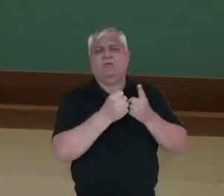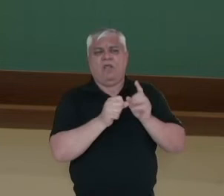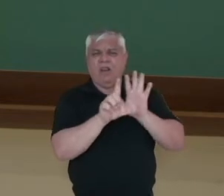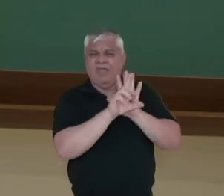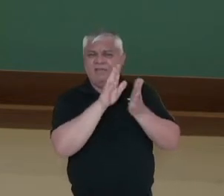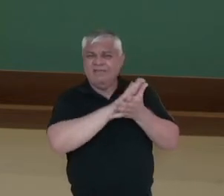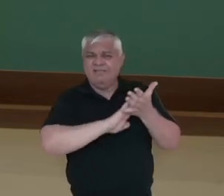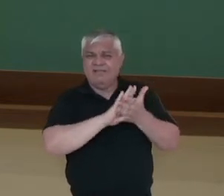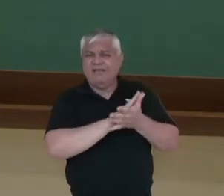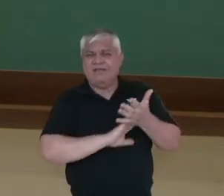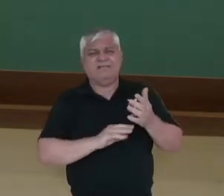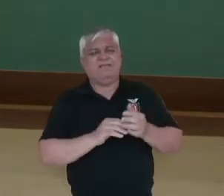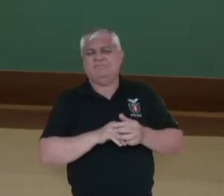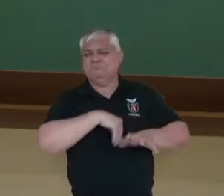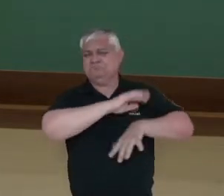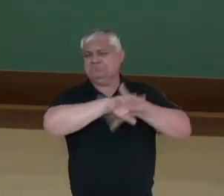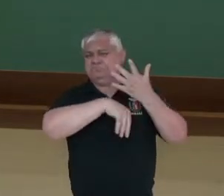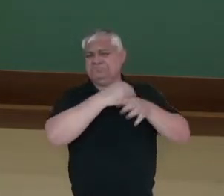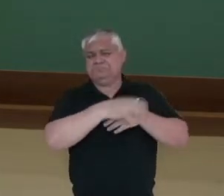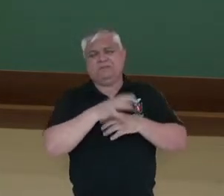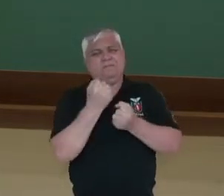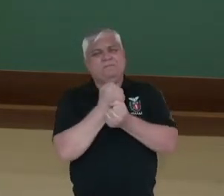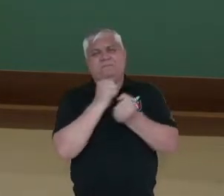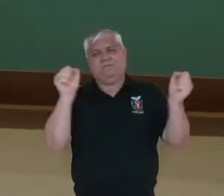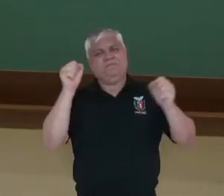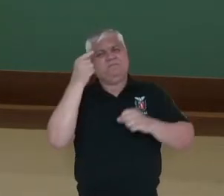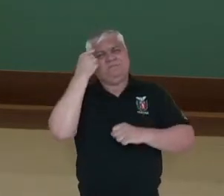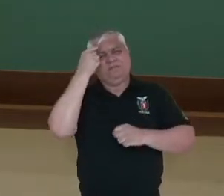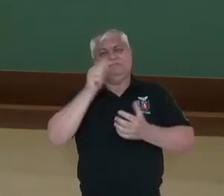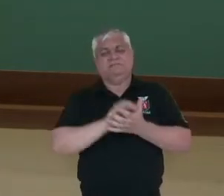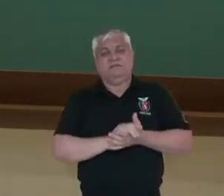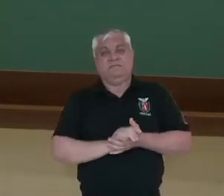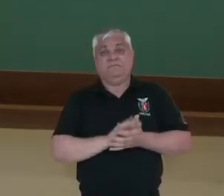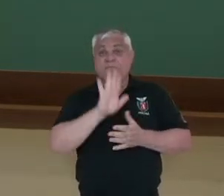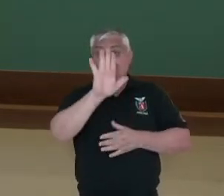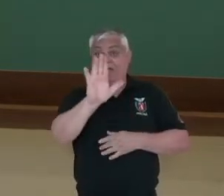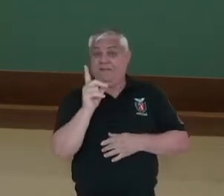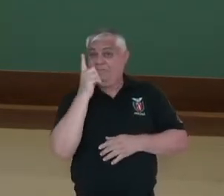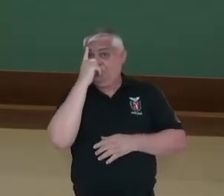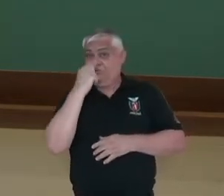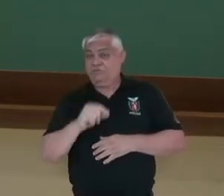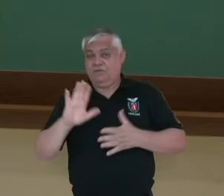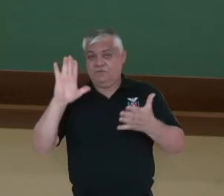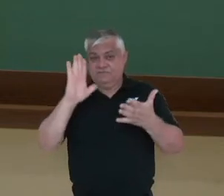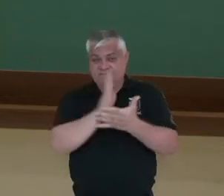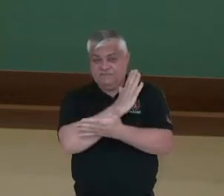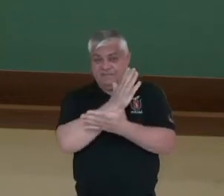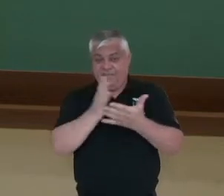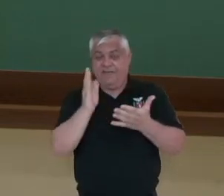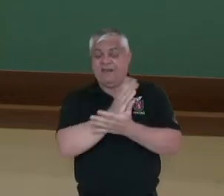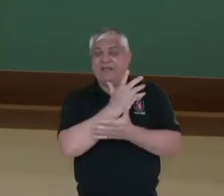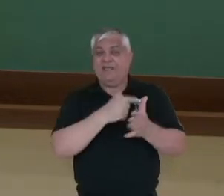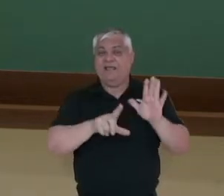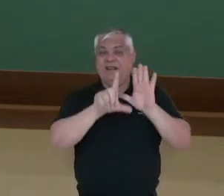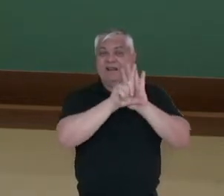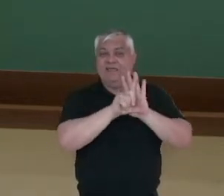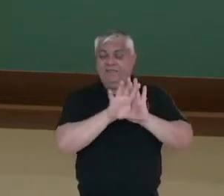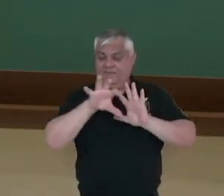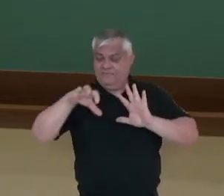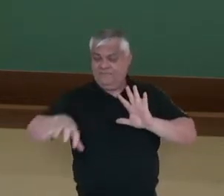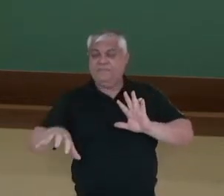leis. E ele vai distinguir, separar as leis em leis naturais e